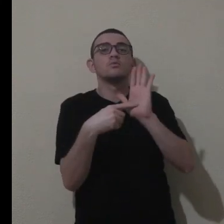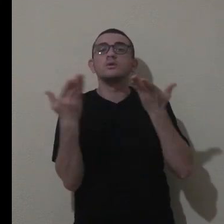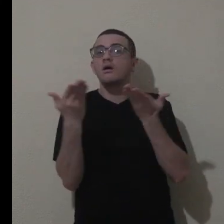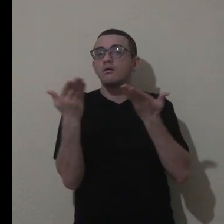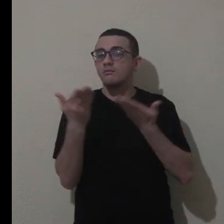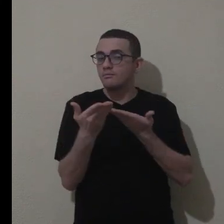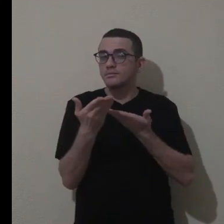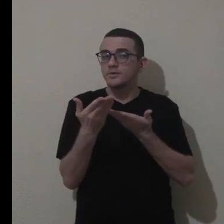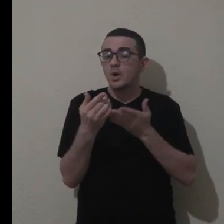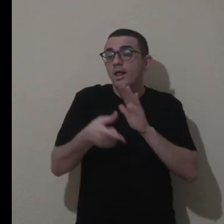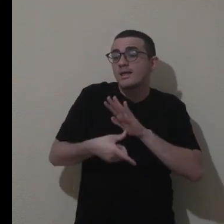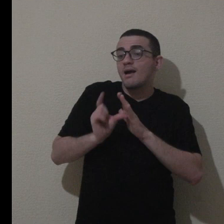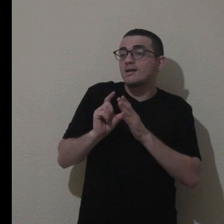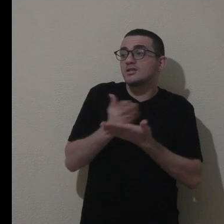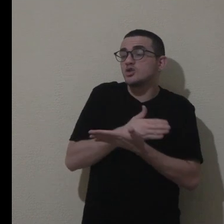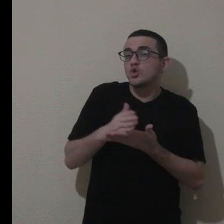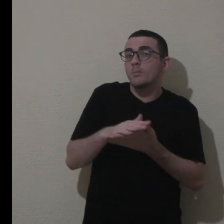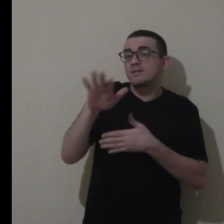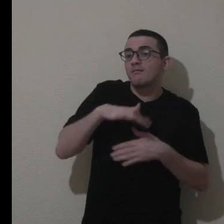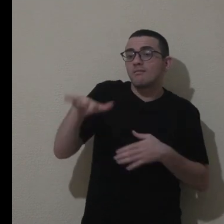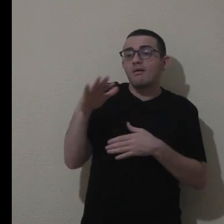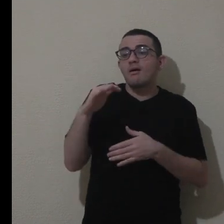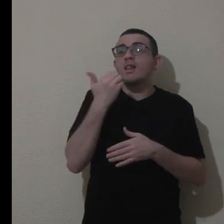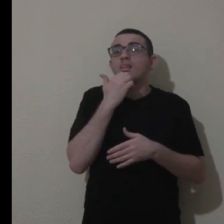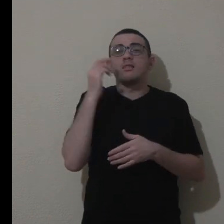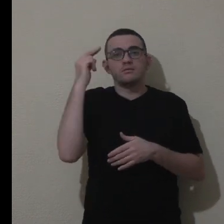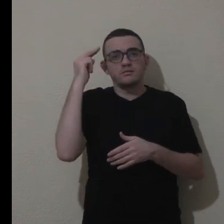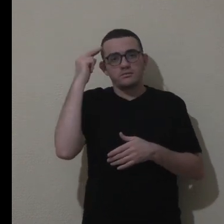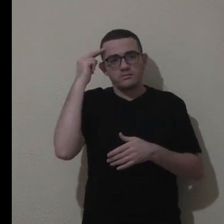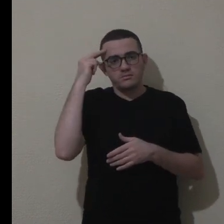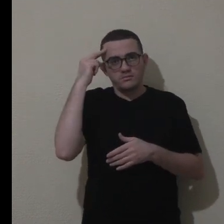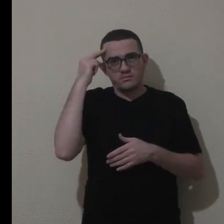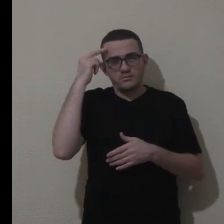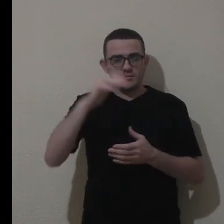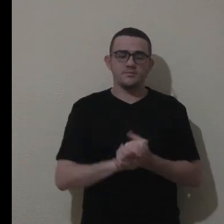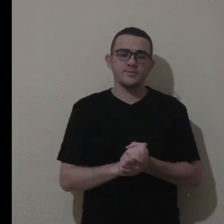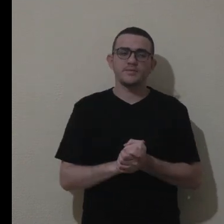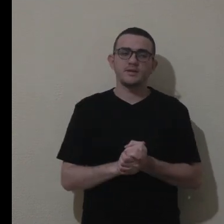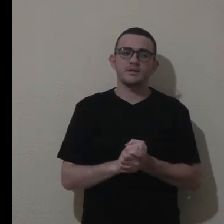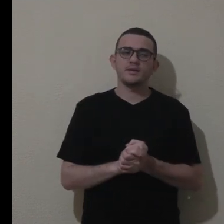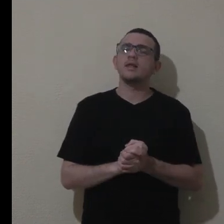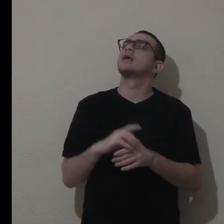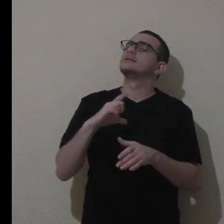mostrar, né, antes de a gente entrar nas neurociências. Tem um estudo que